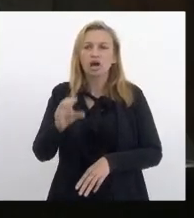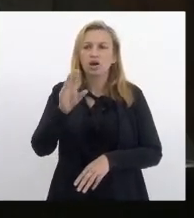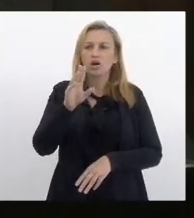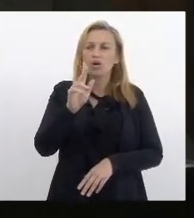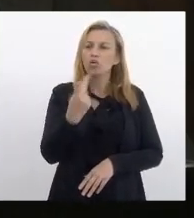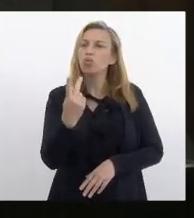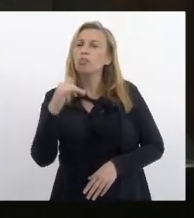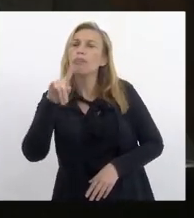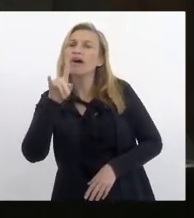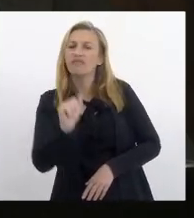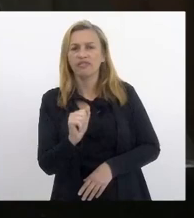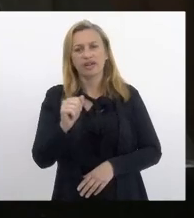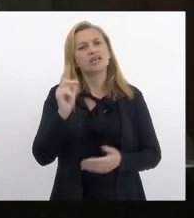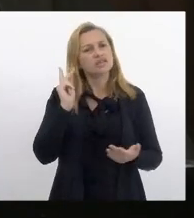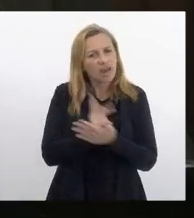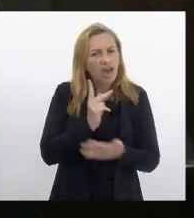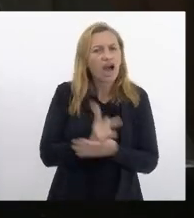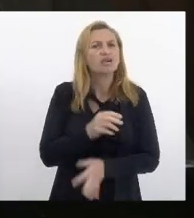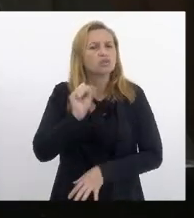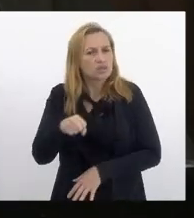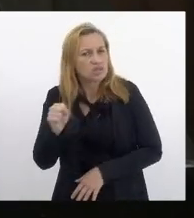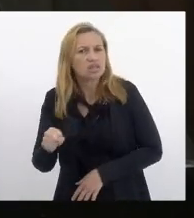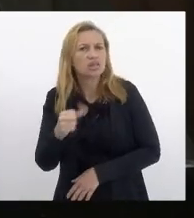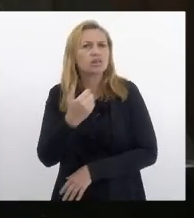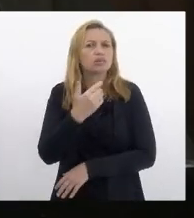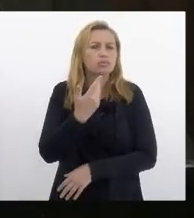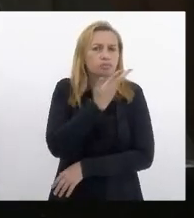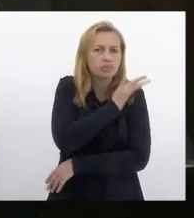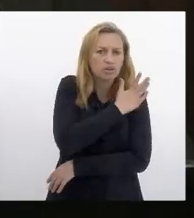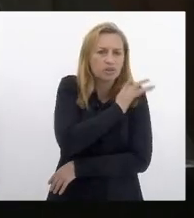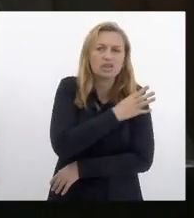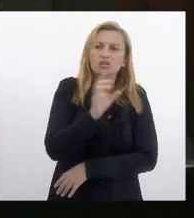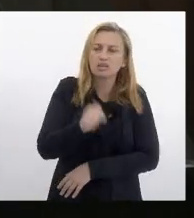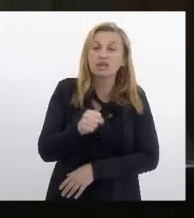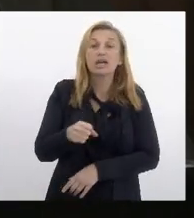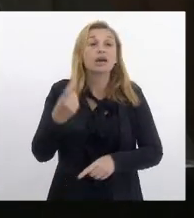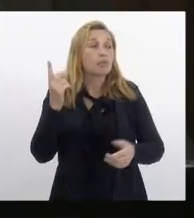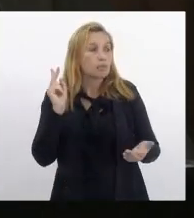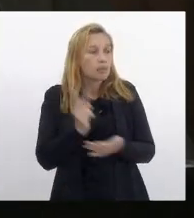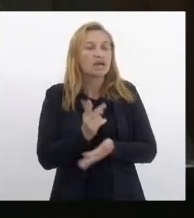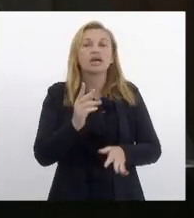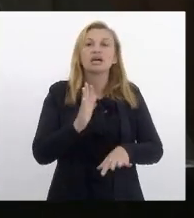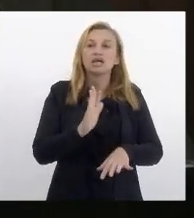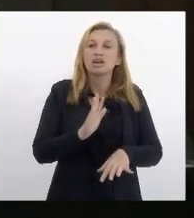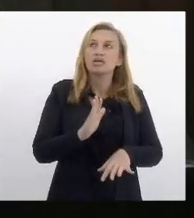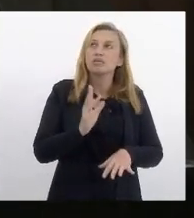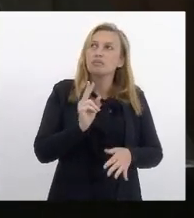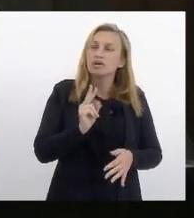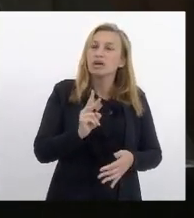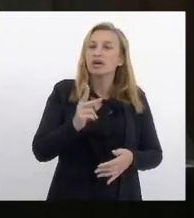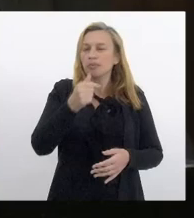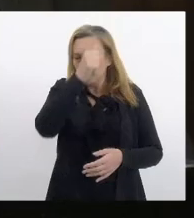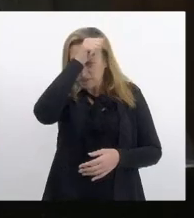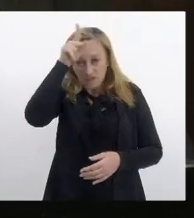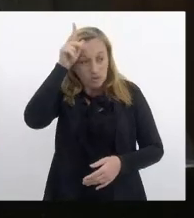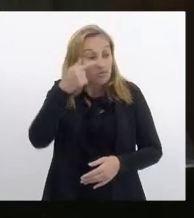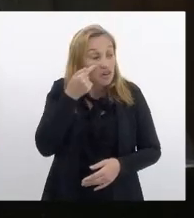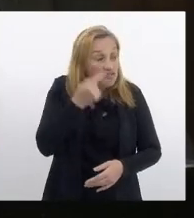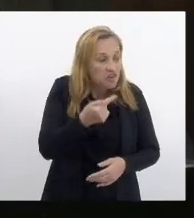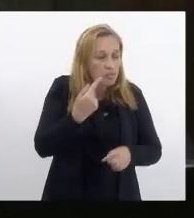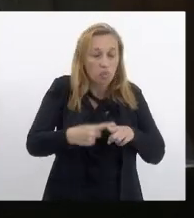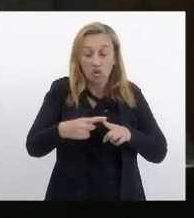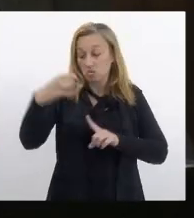uma forma de discriminação, sim. Por mais que agora a Prefeitura esteja dizendo que vai rever, e tem que rever, e vai rever porque está sob